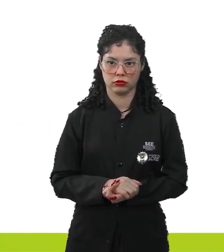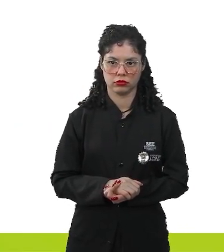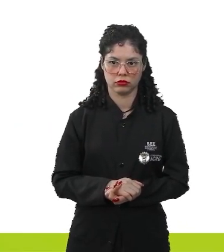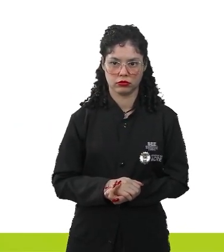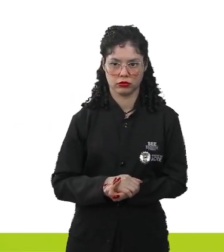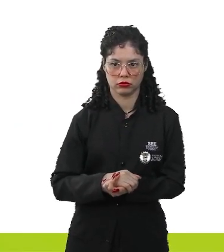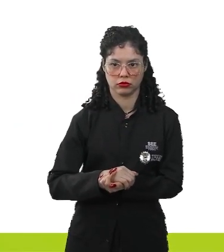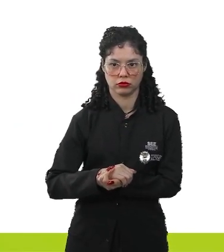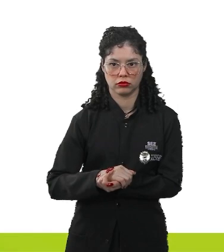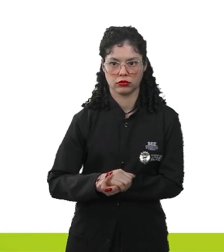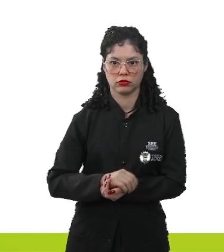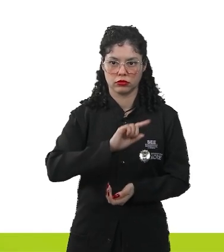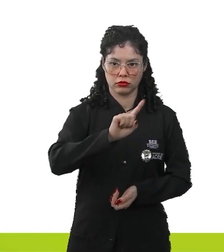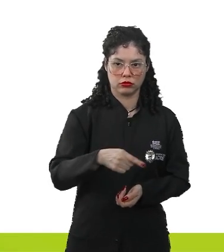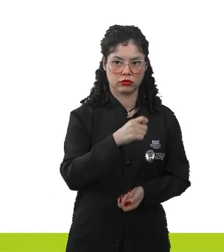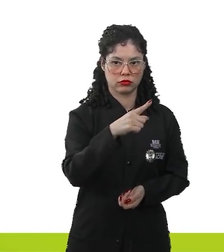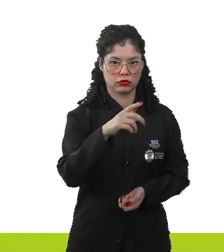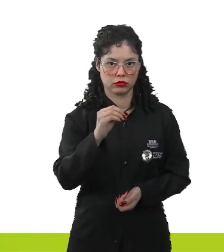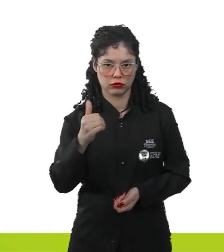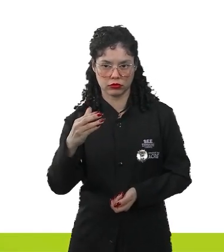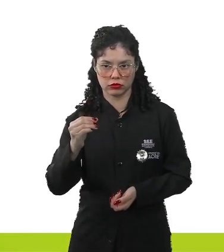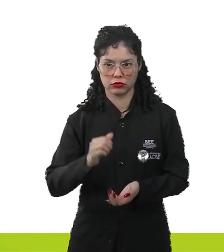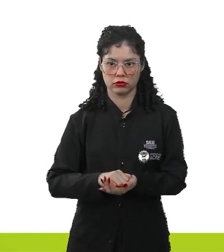1.150, ficando igual a